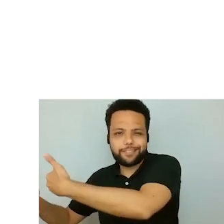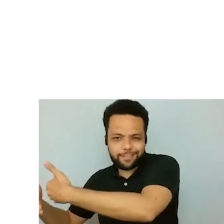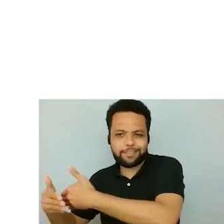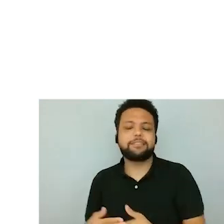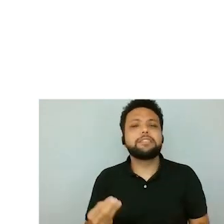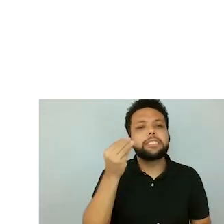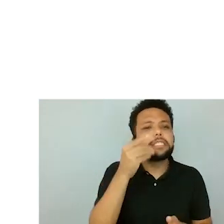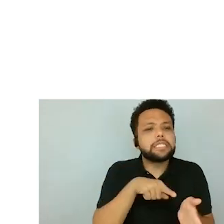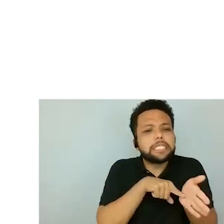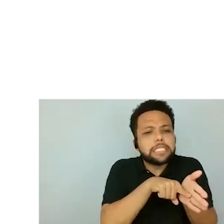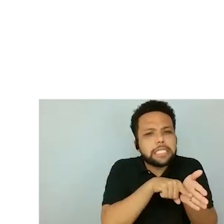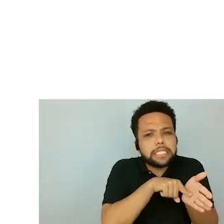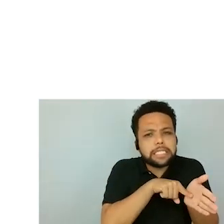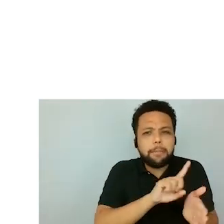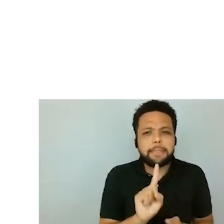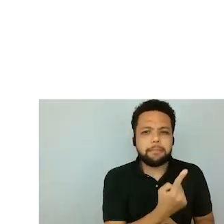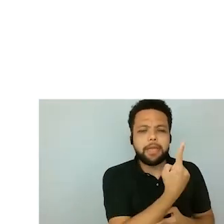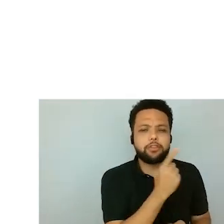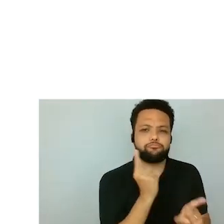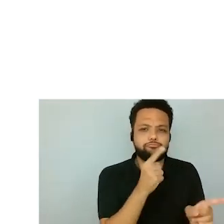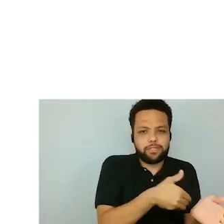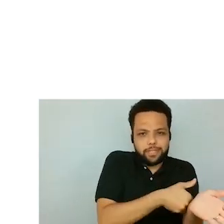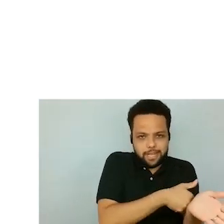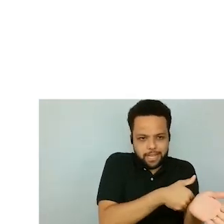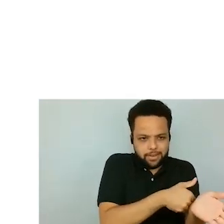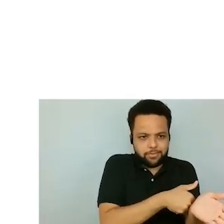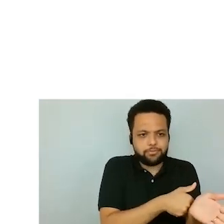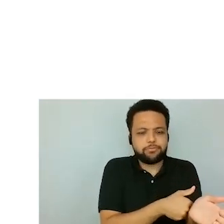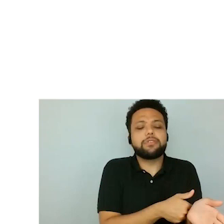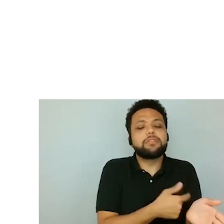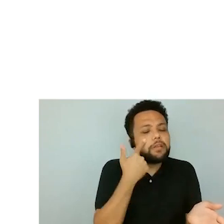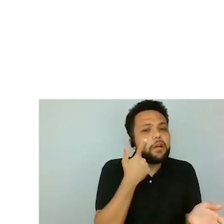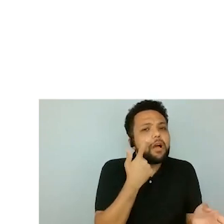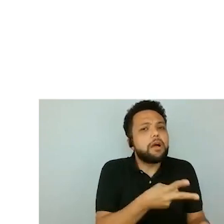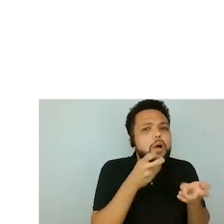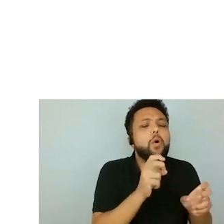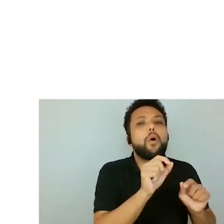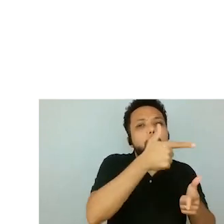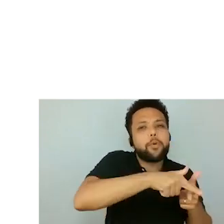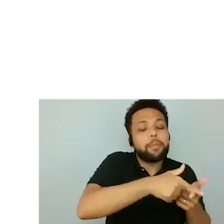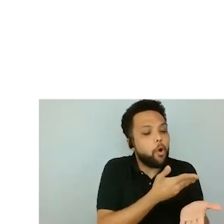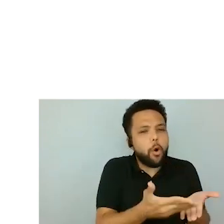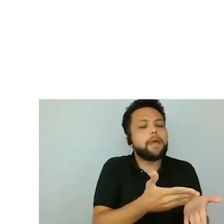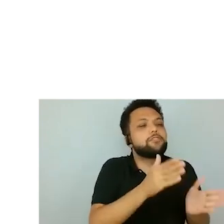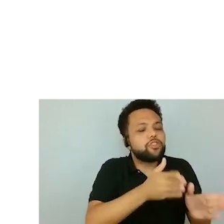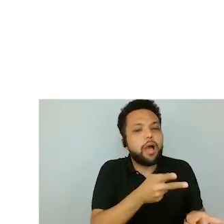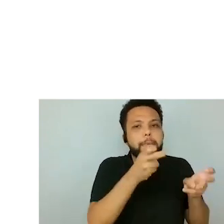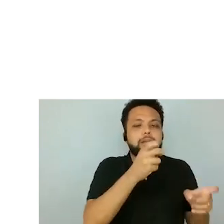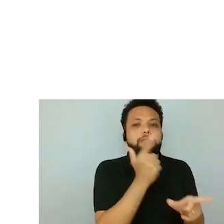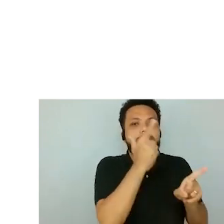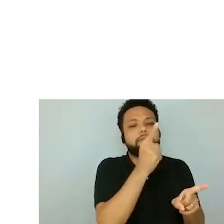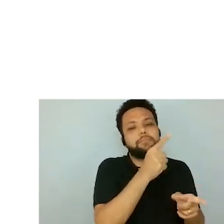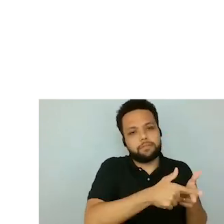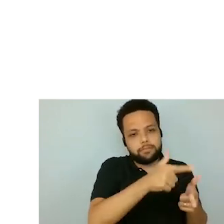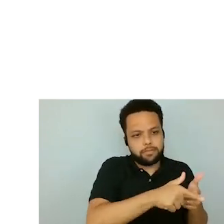Detect Secrets logo após o checkout do repositório, para identificar o problema logo no início. As